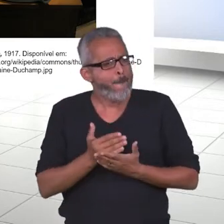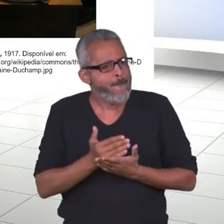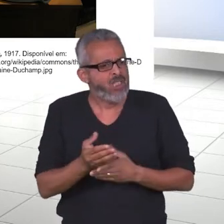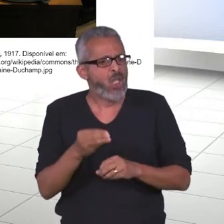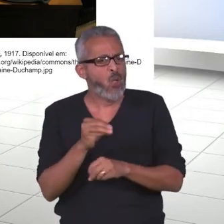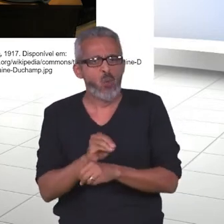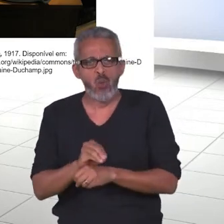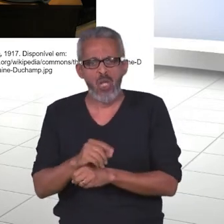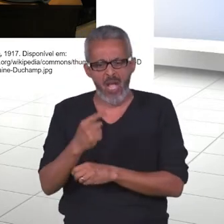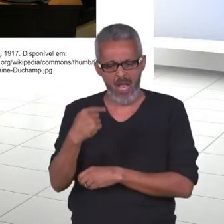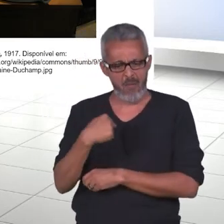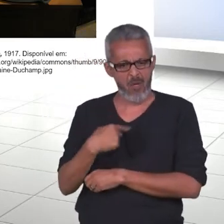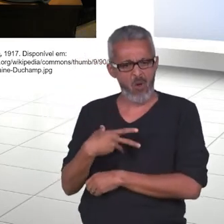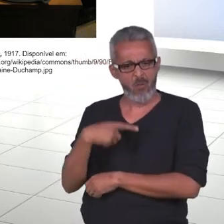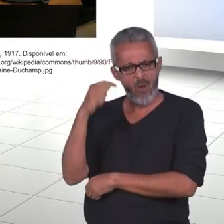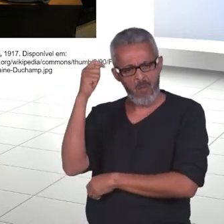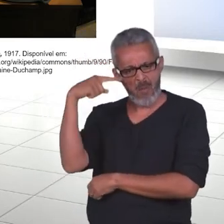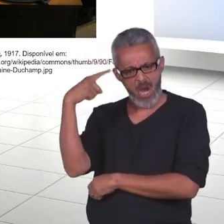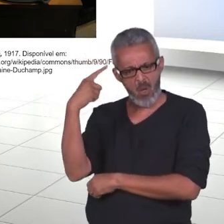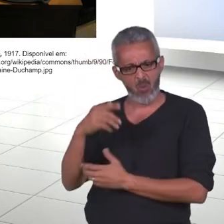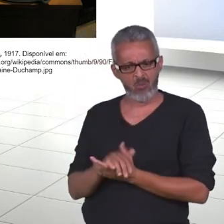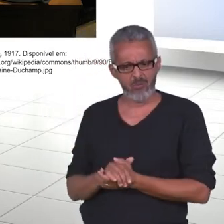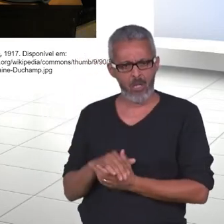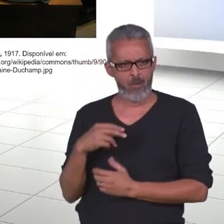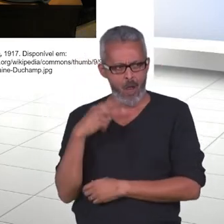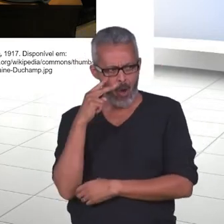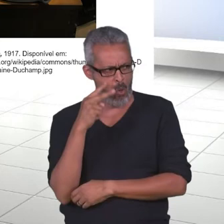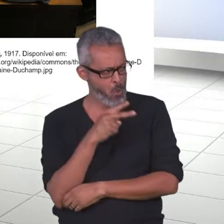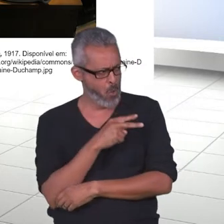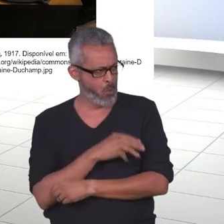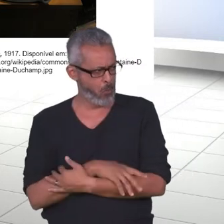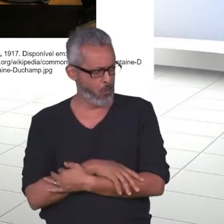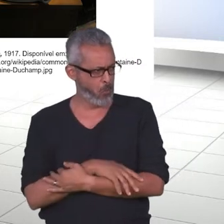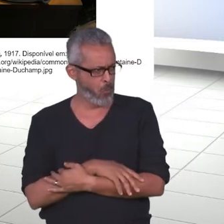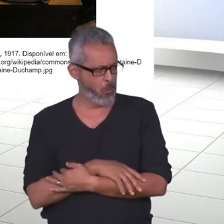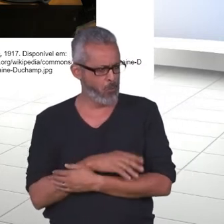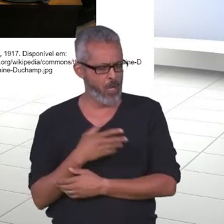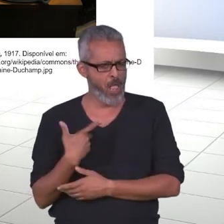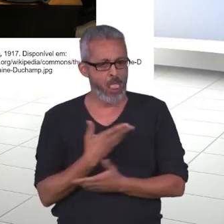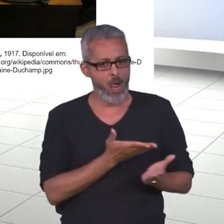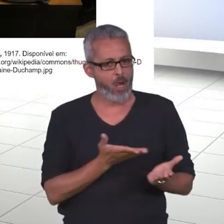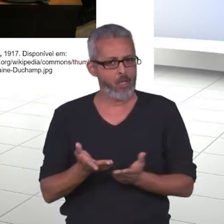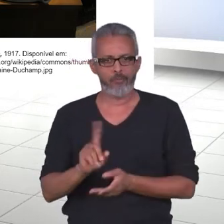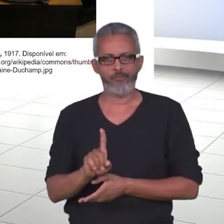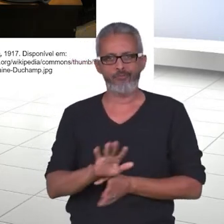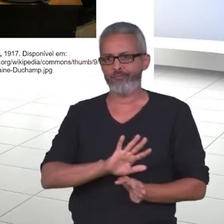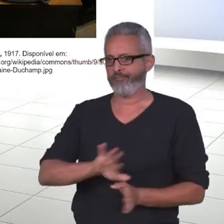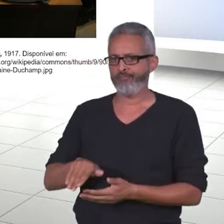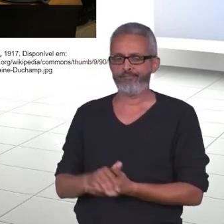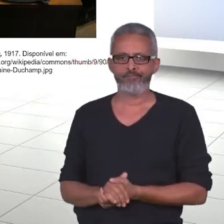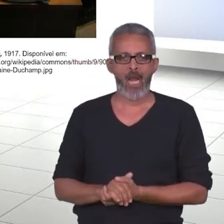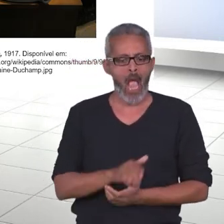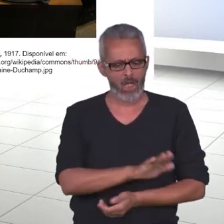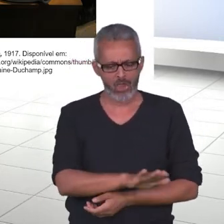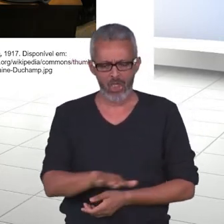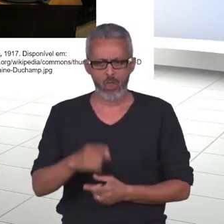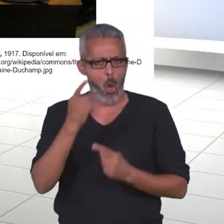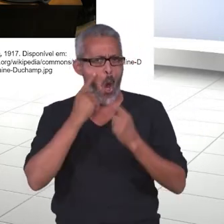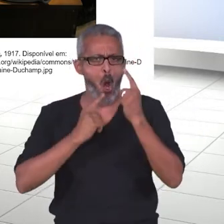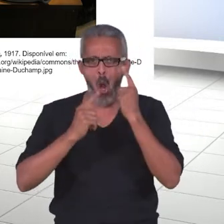arte. Eu gosto muito de falar sobre o dadaísmo e dizer que ser dadaísta,